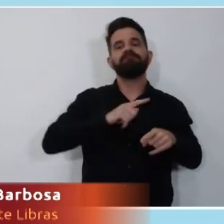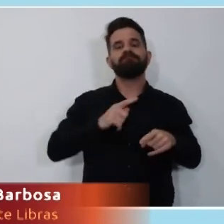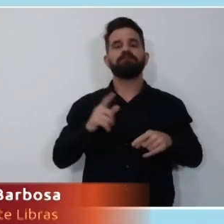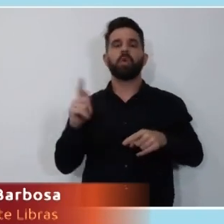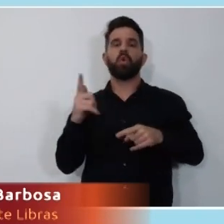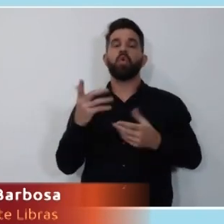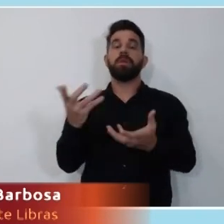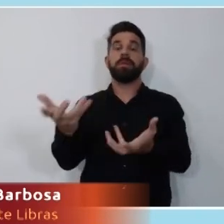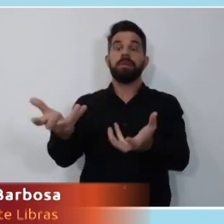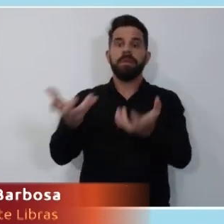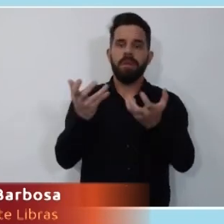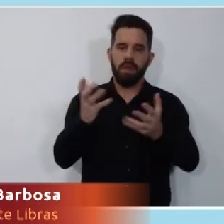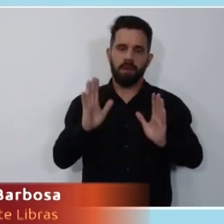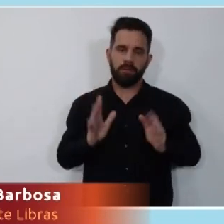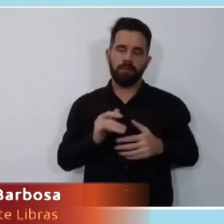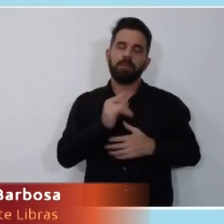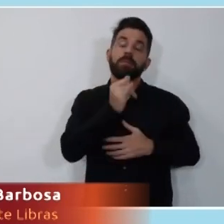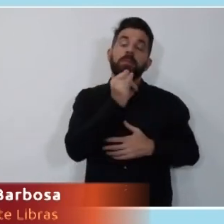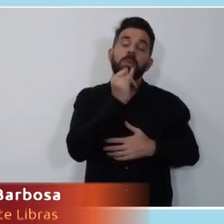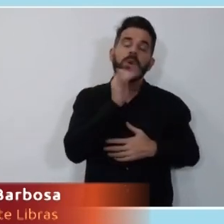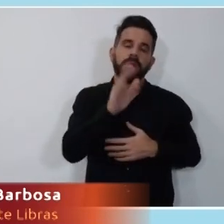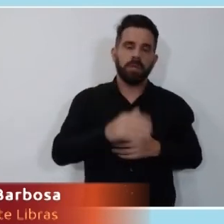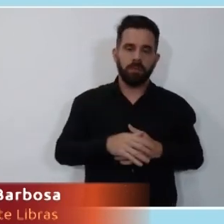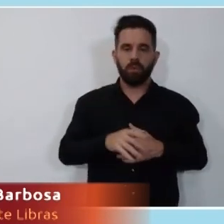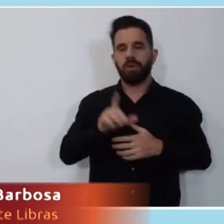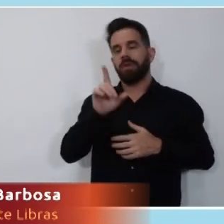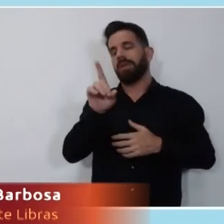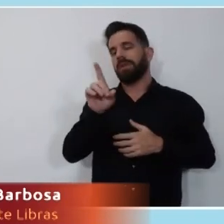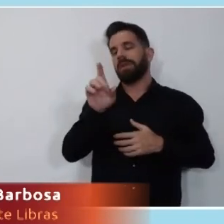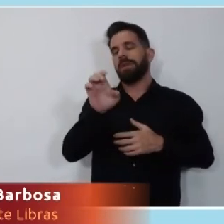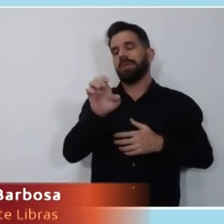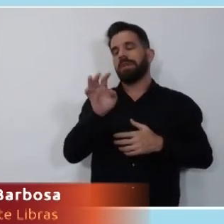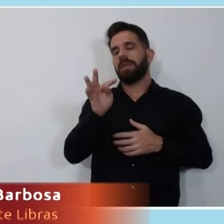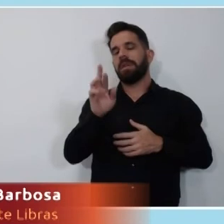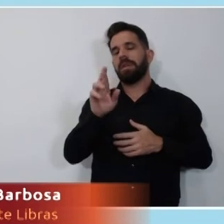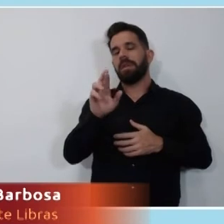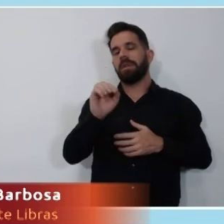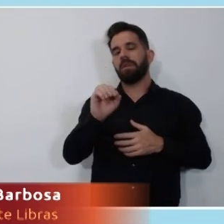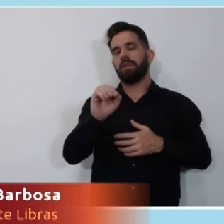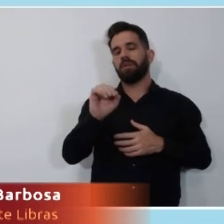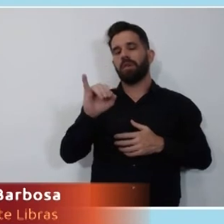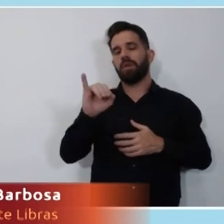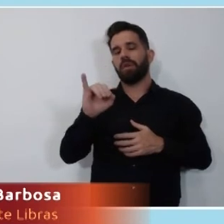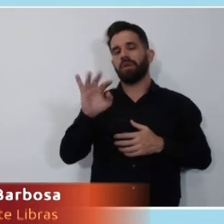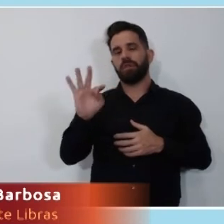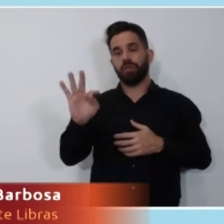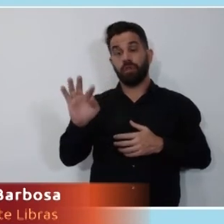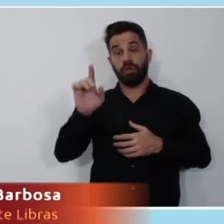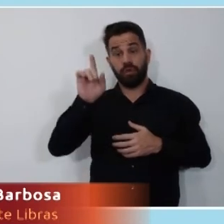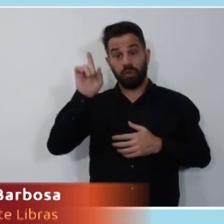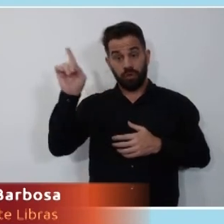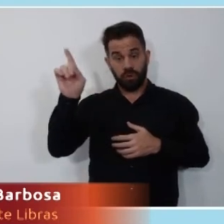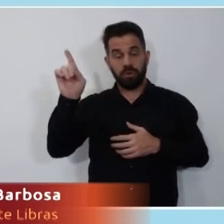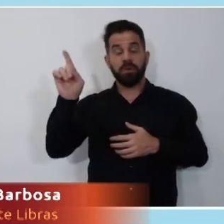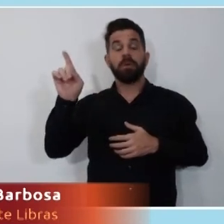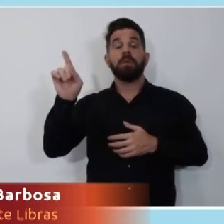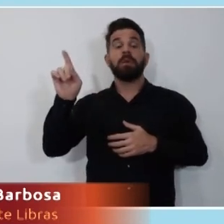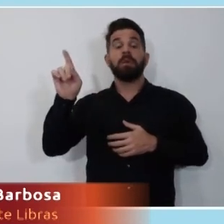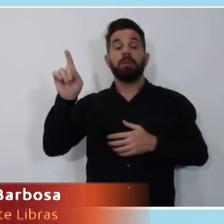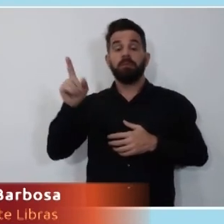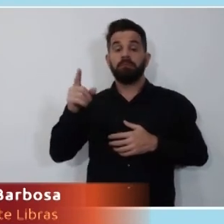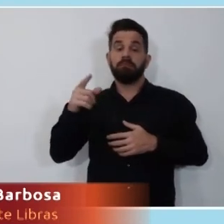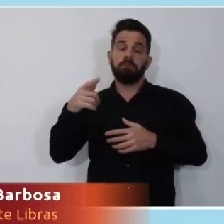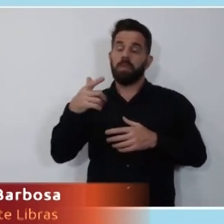exemplo, Camila. Por exemplo, a cidade de Detroit decidiu que suprimia todas as características de cidade